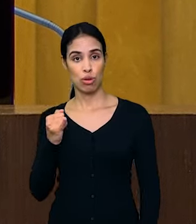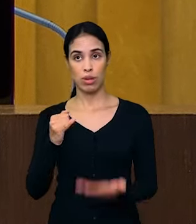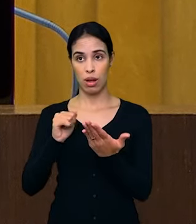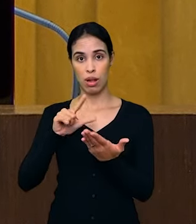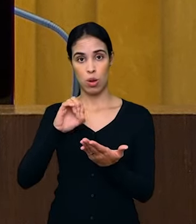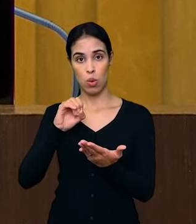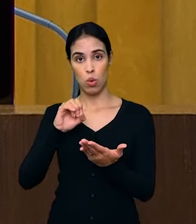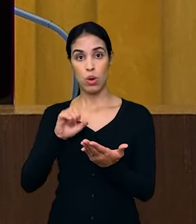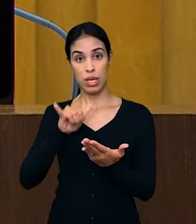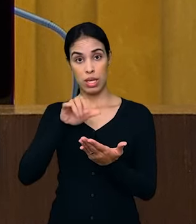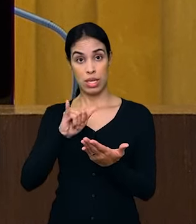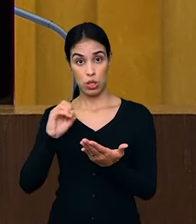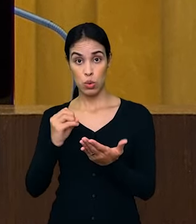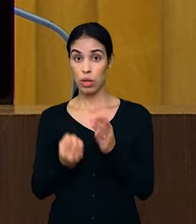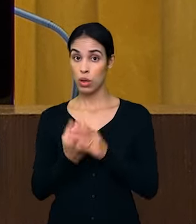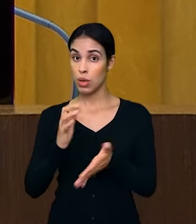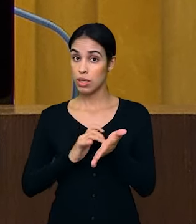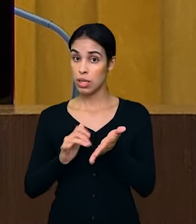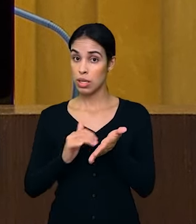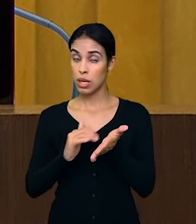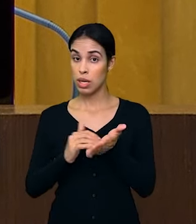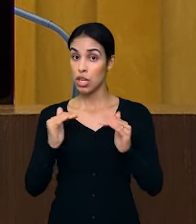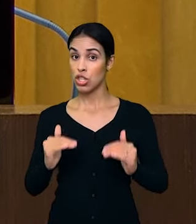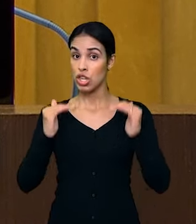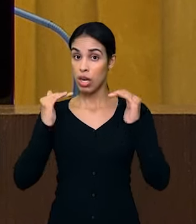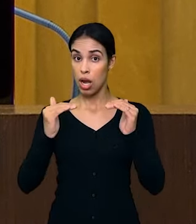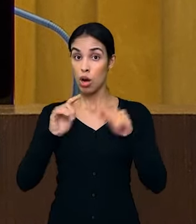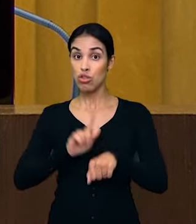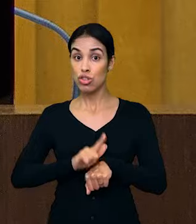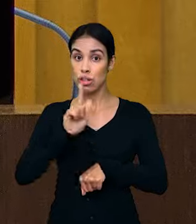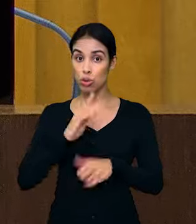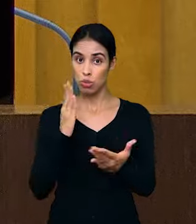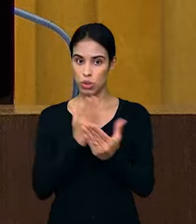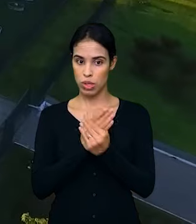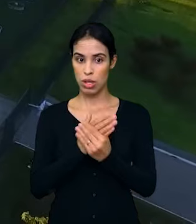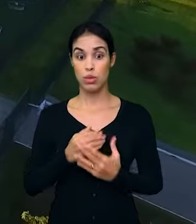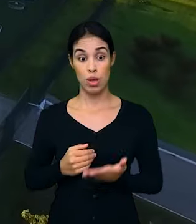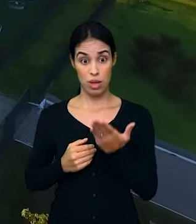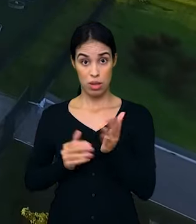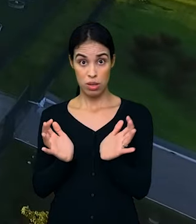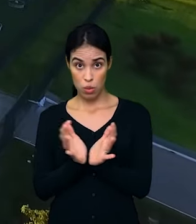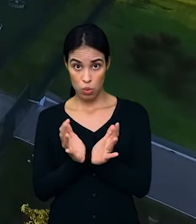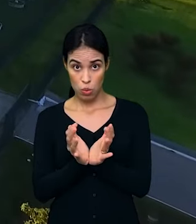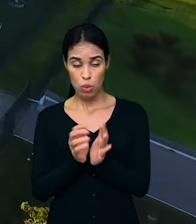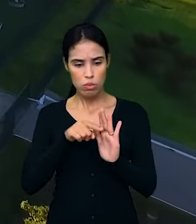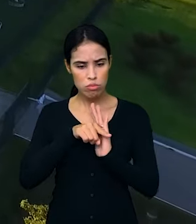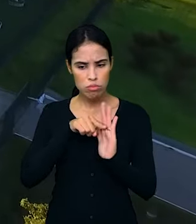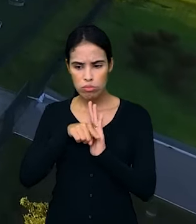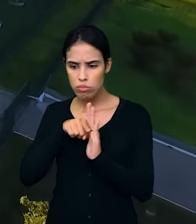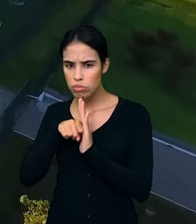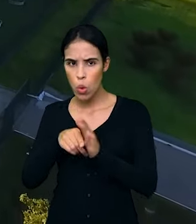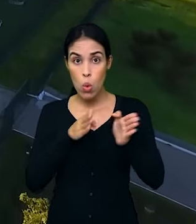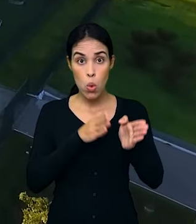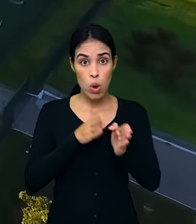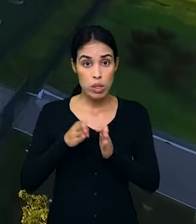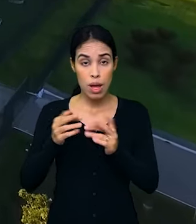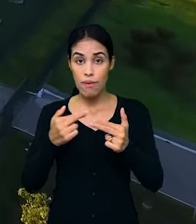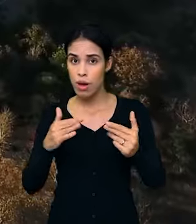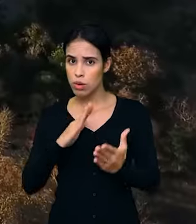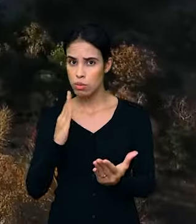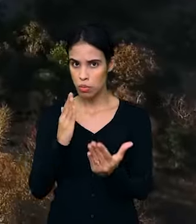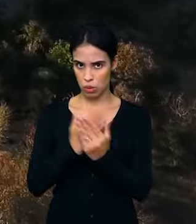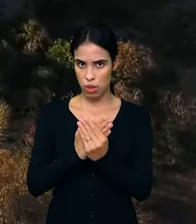Trabalho, o ministro Aloysio Corrêa da Veiga, criou a Secretaria-Geral de Gestão de Processos. A unidade vai se concentrar no gerenciamento